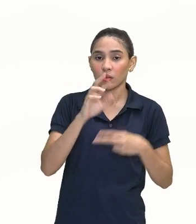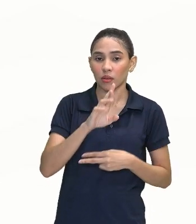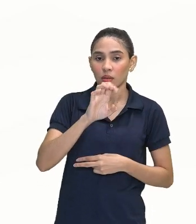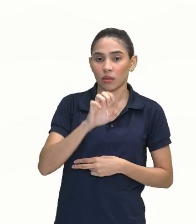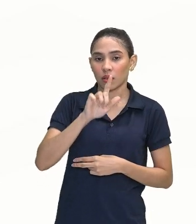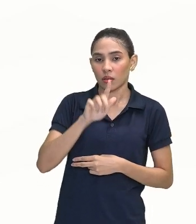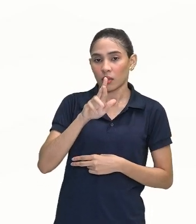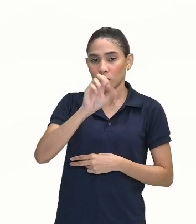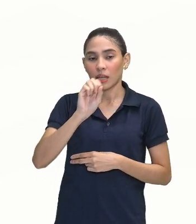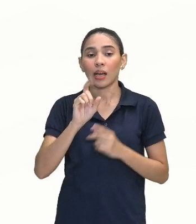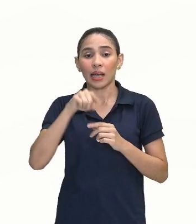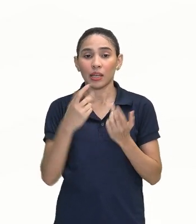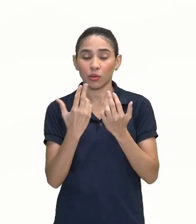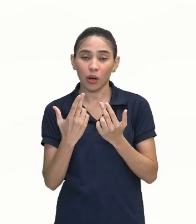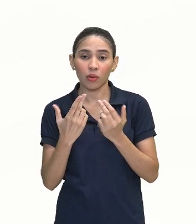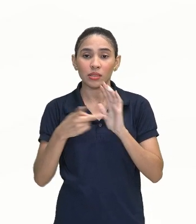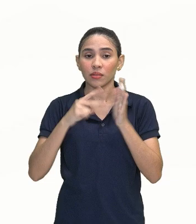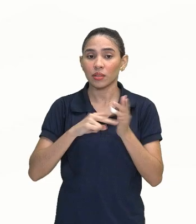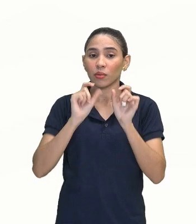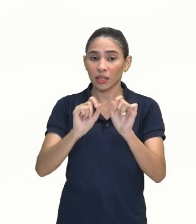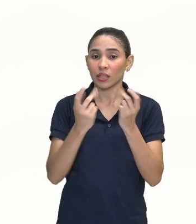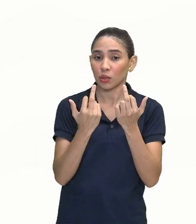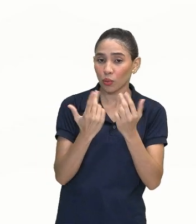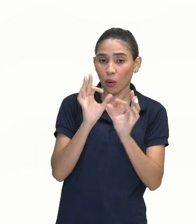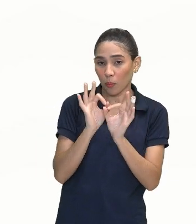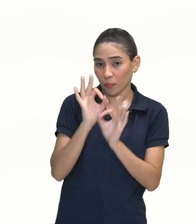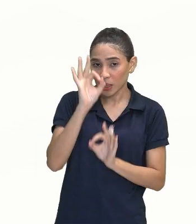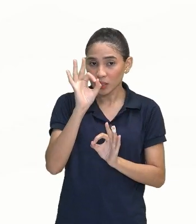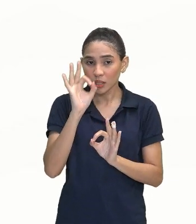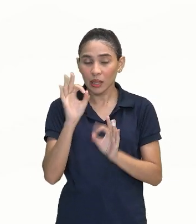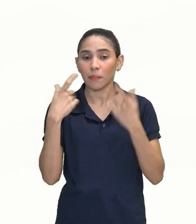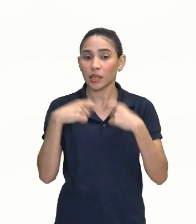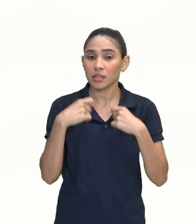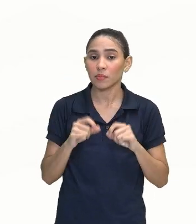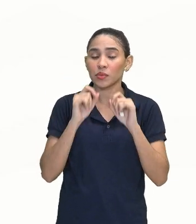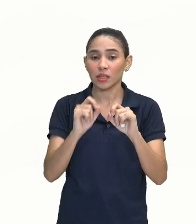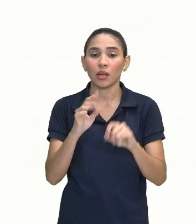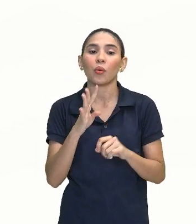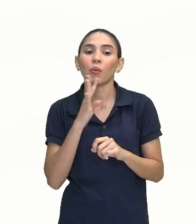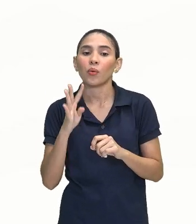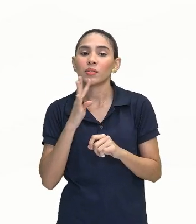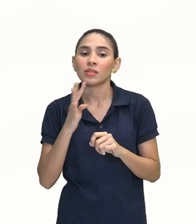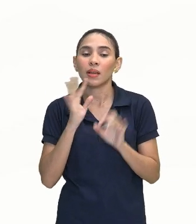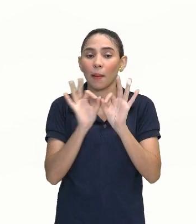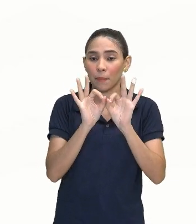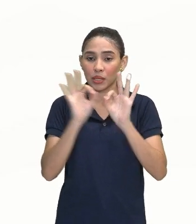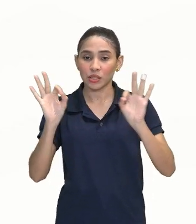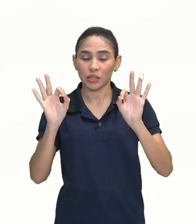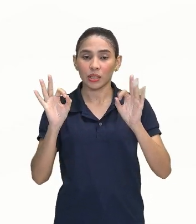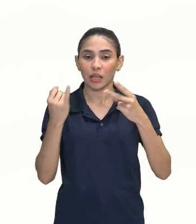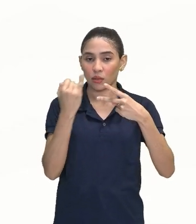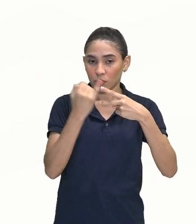são congruentes, ou seja, eles são iguais em medida, né? Devemos apenas conhecer a medida de um dos